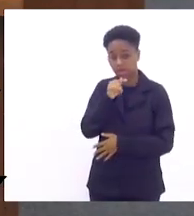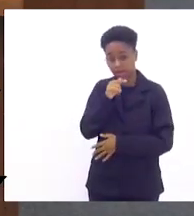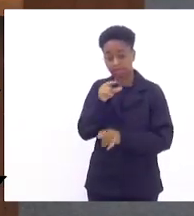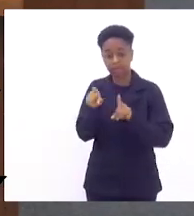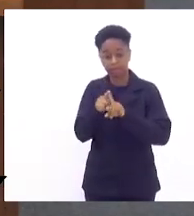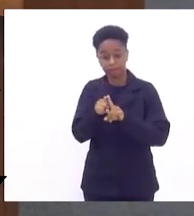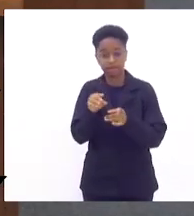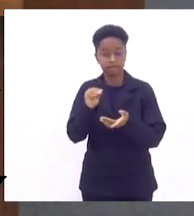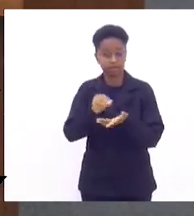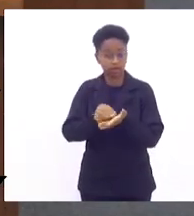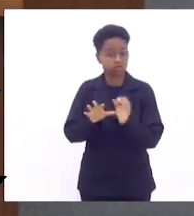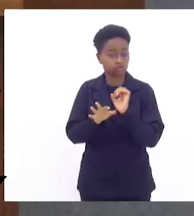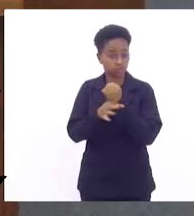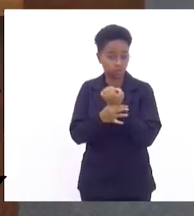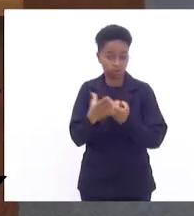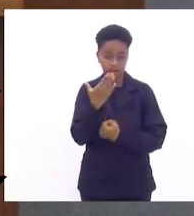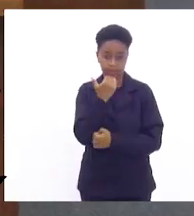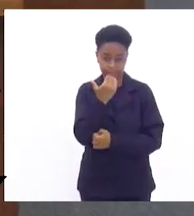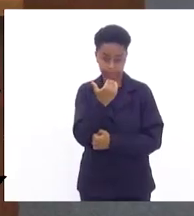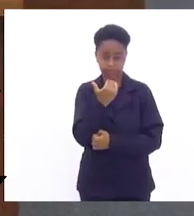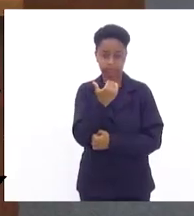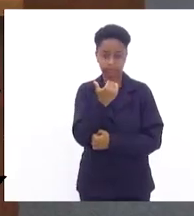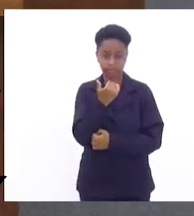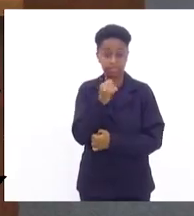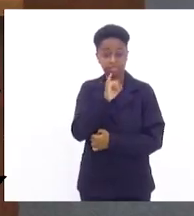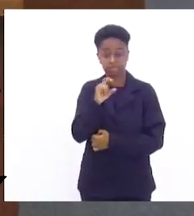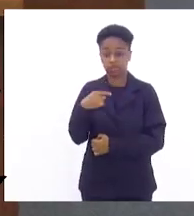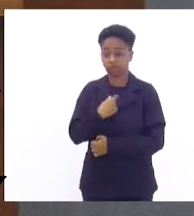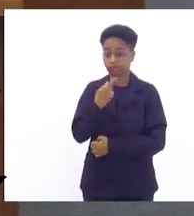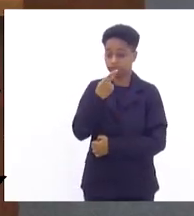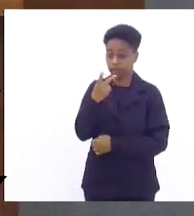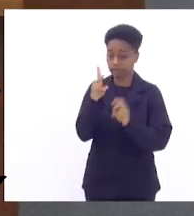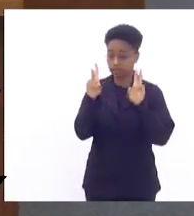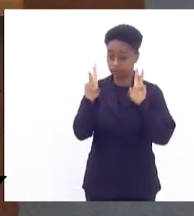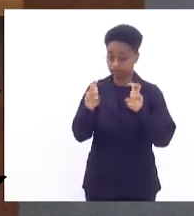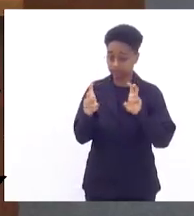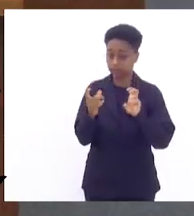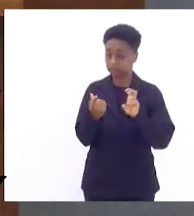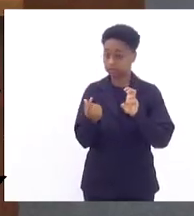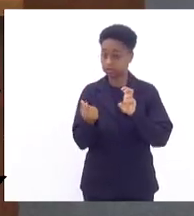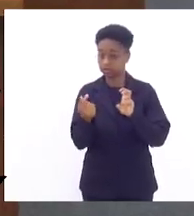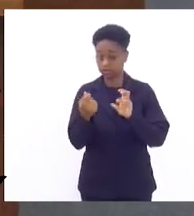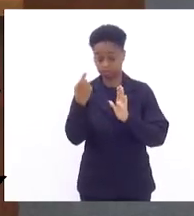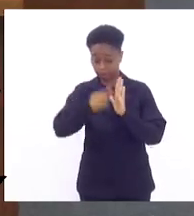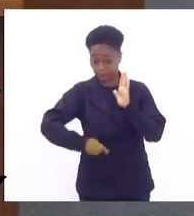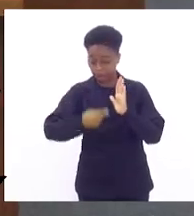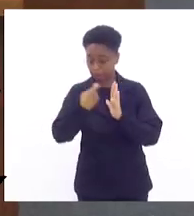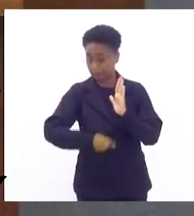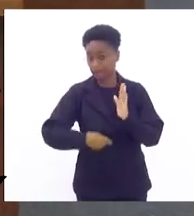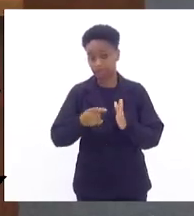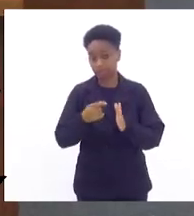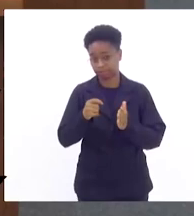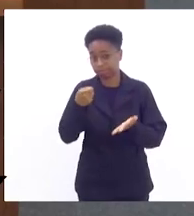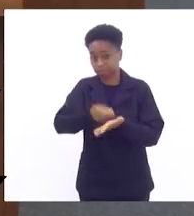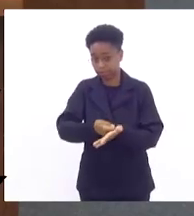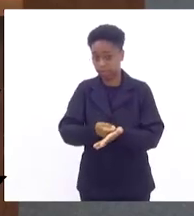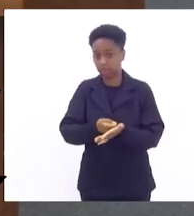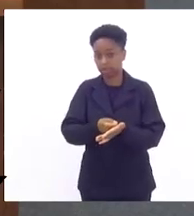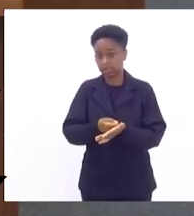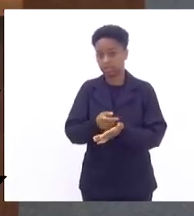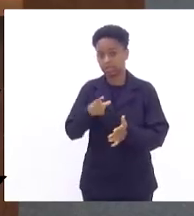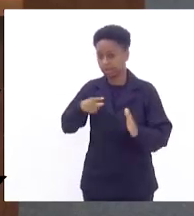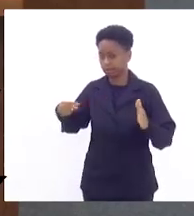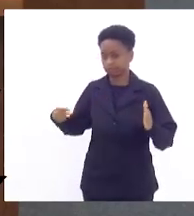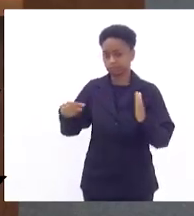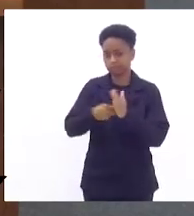insegurança alimentar, quando nós falamos de tarifas, de aumento de tarifa, que, inclusive, está sendo denunciado